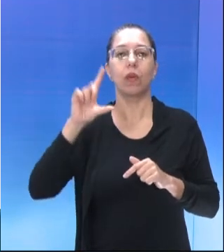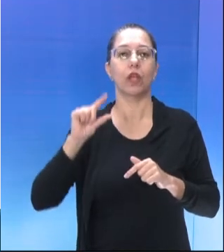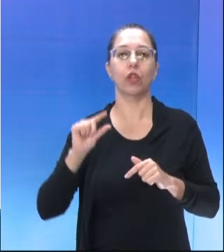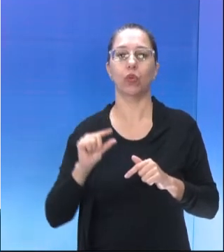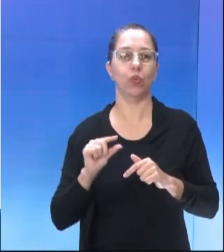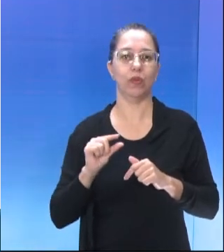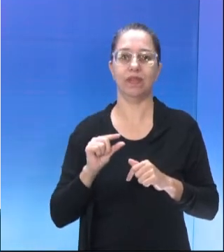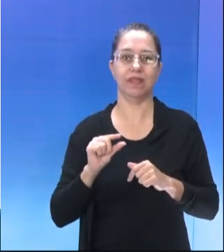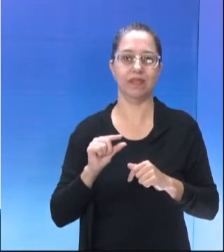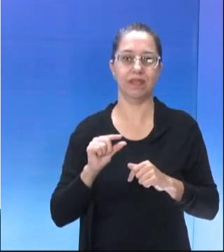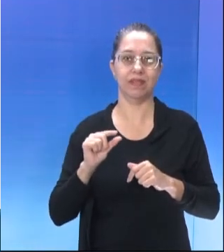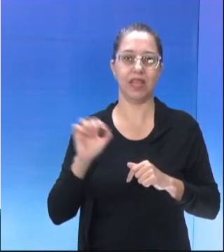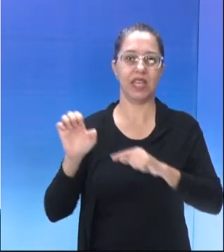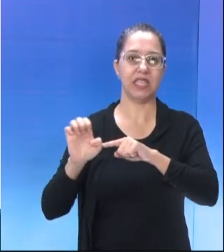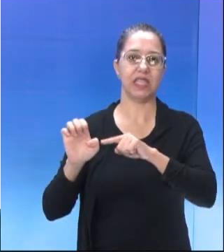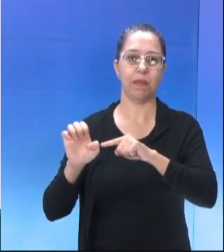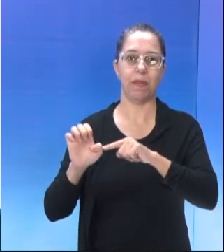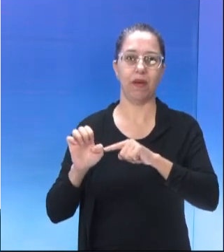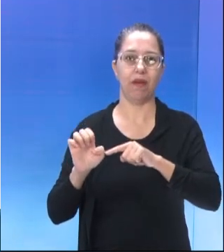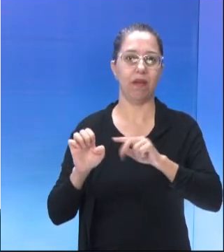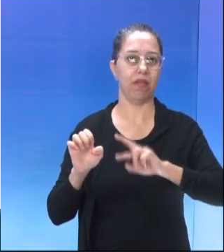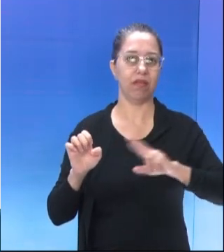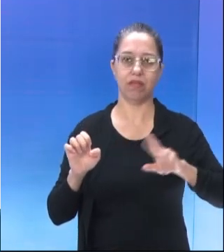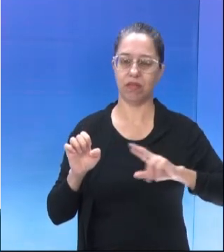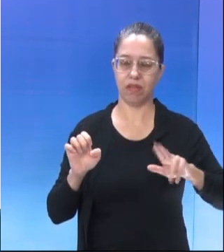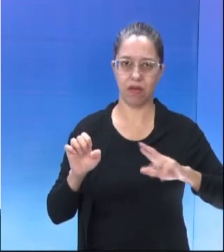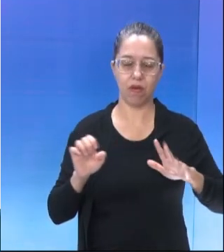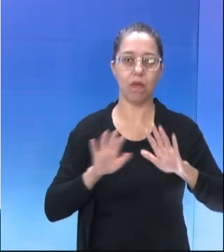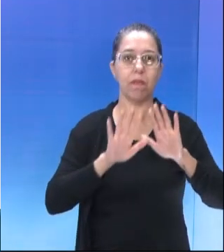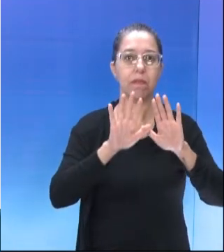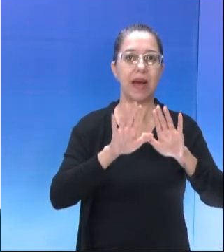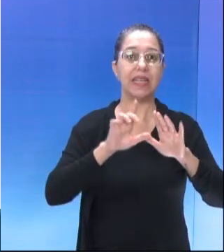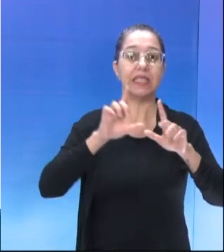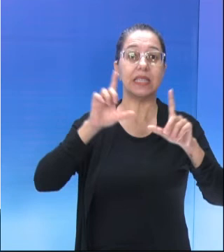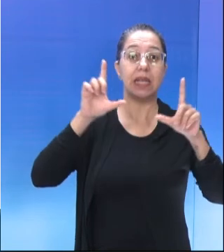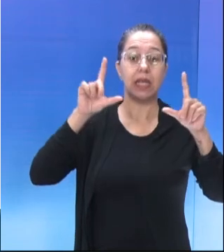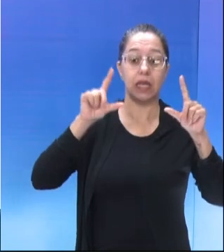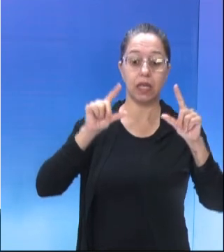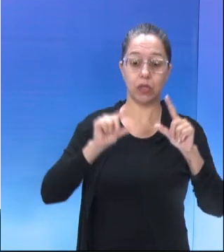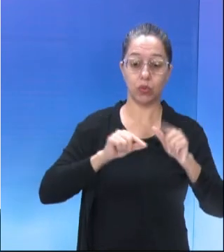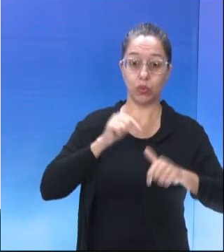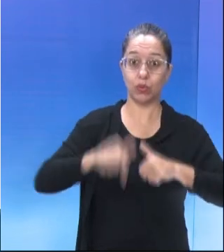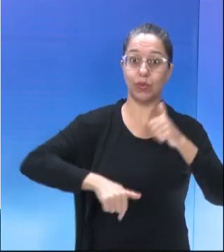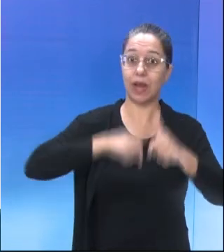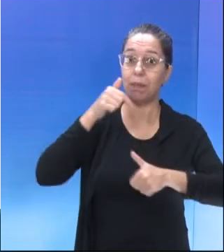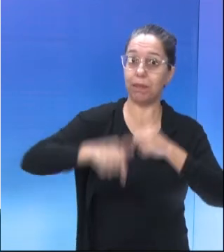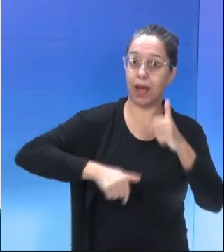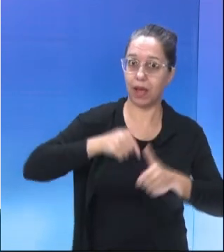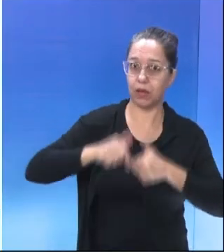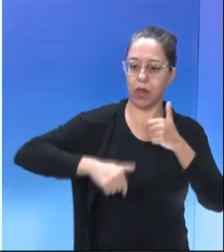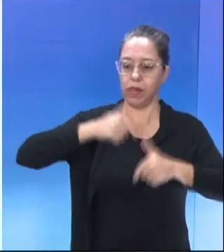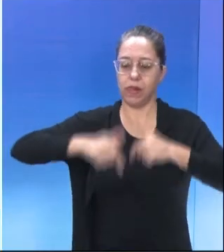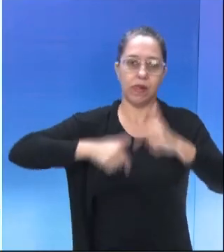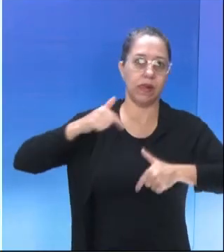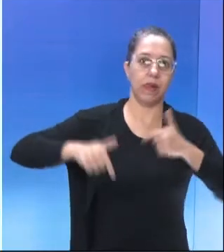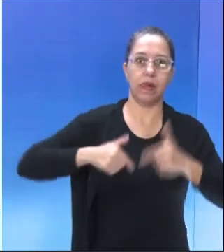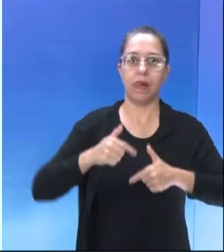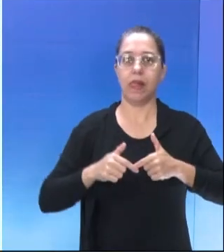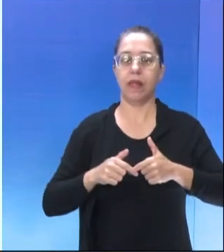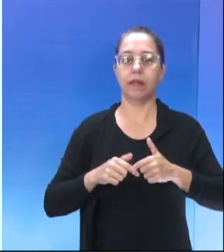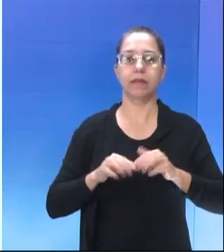não reduz a quantidade de enzima, mas ele reduz a atividade da enzima. É diferente, não